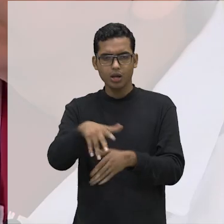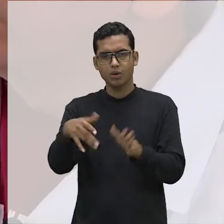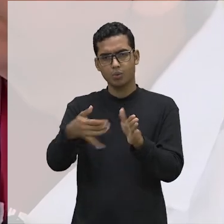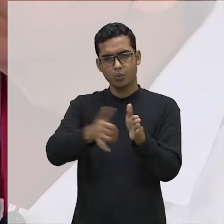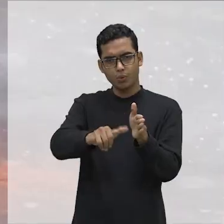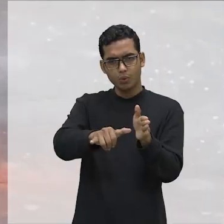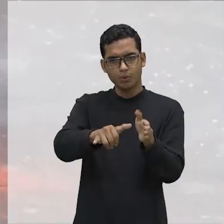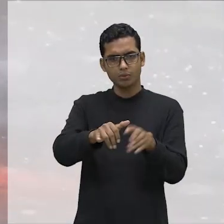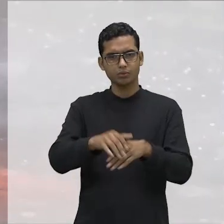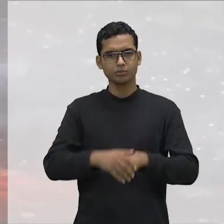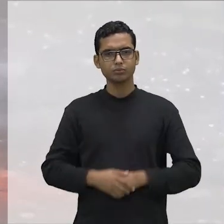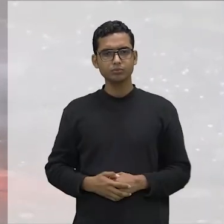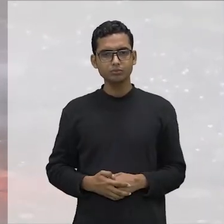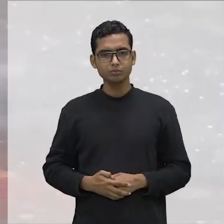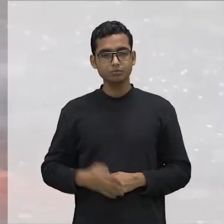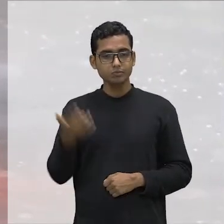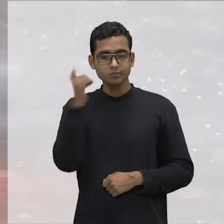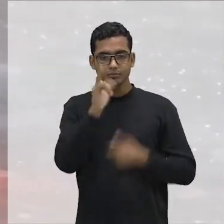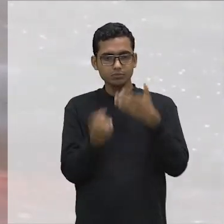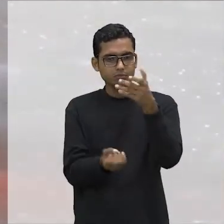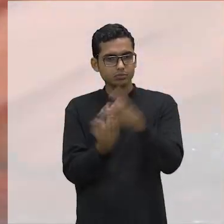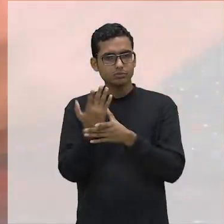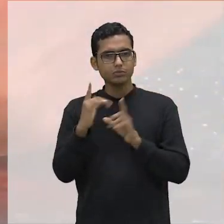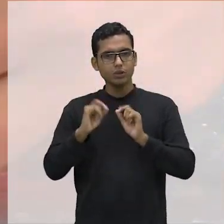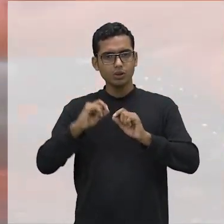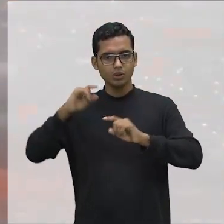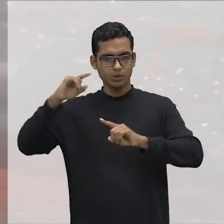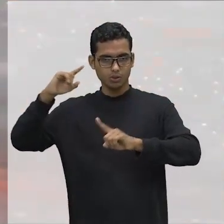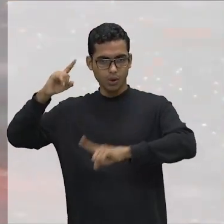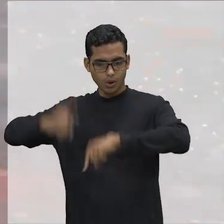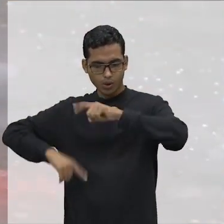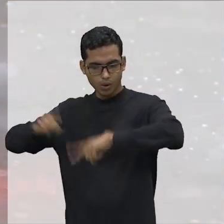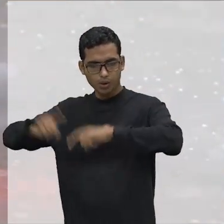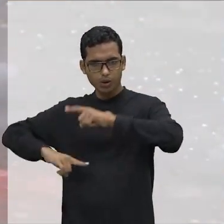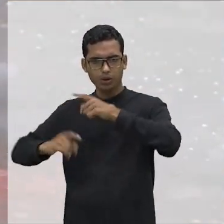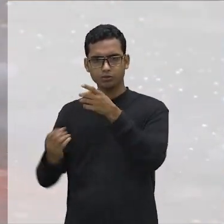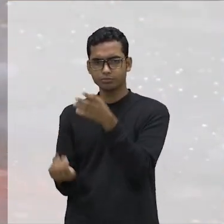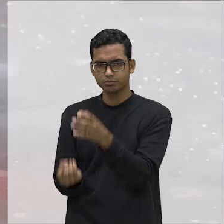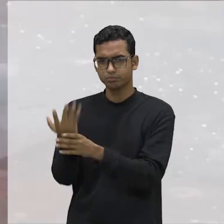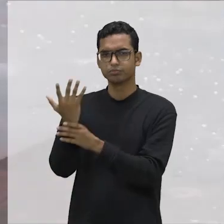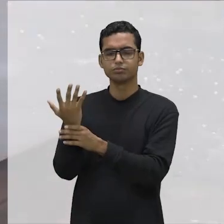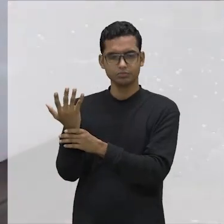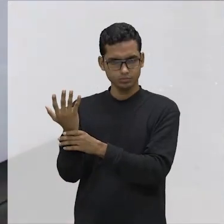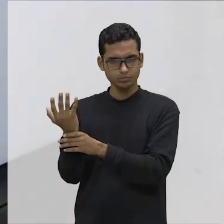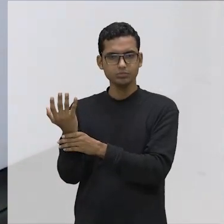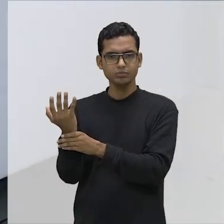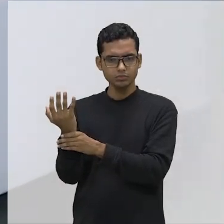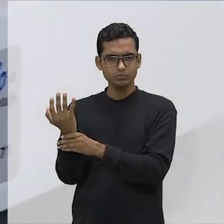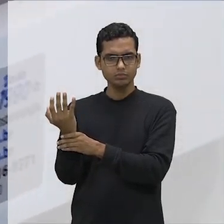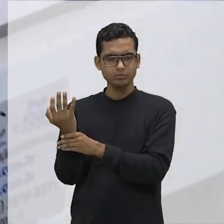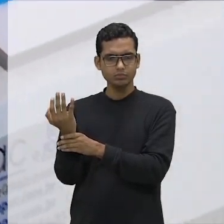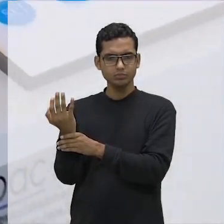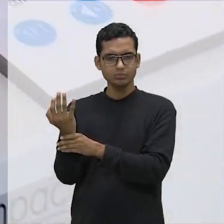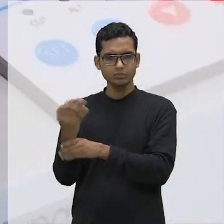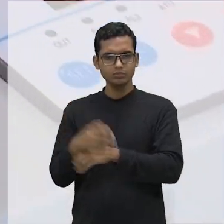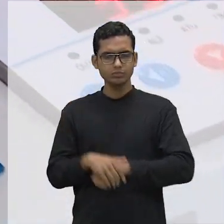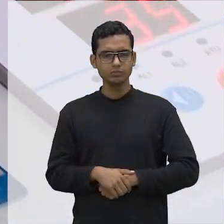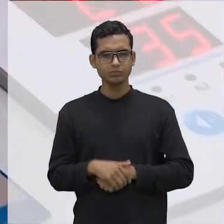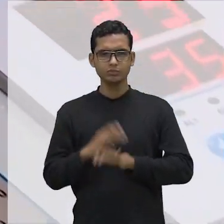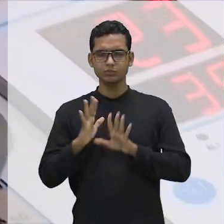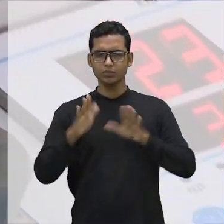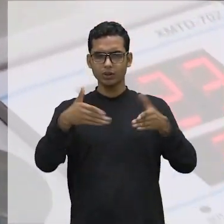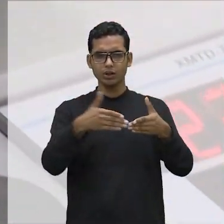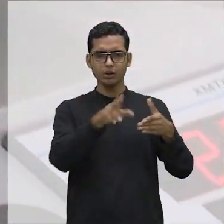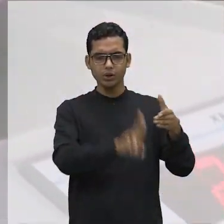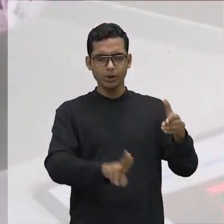nesse laboratório a gente desenvolve os materiais, né, a gente produz os materiais para o uso